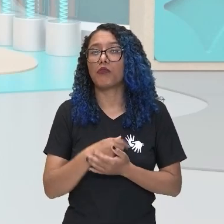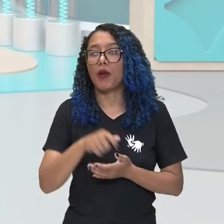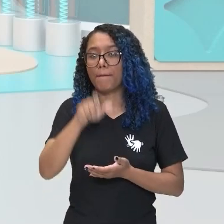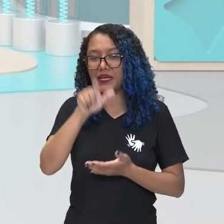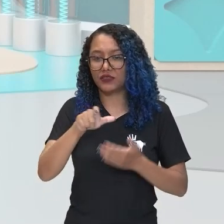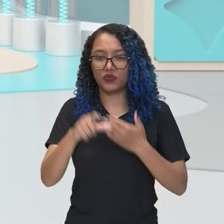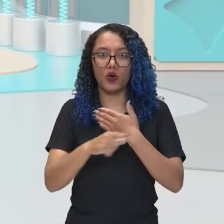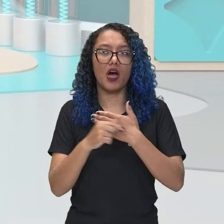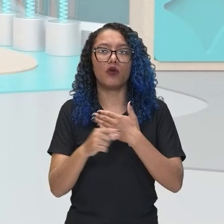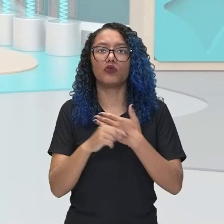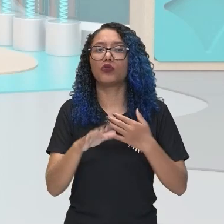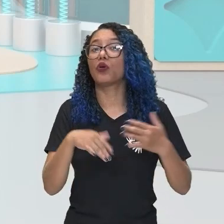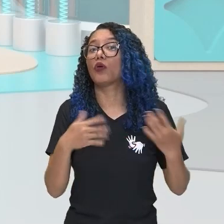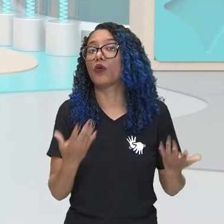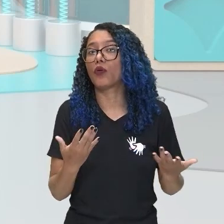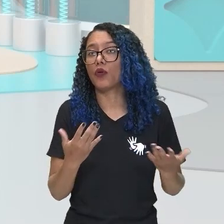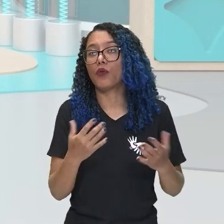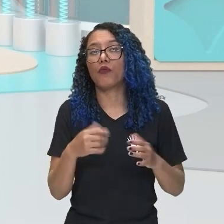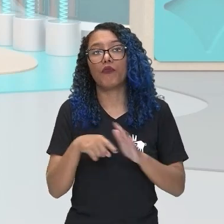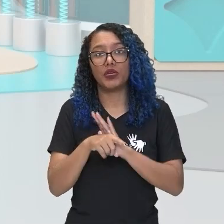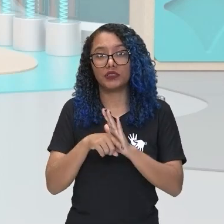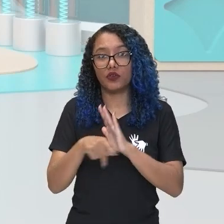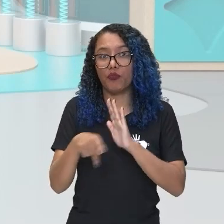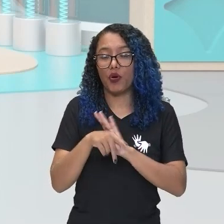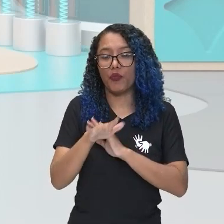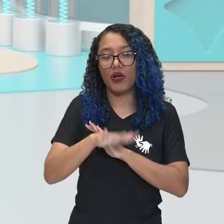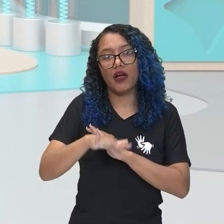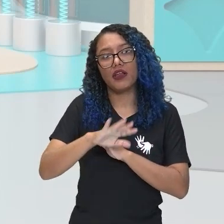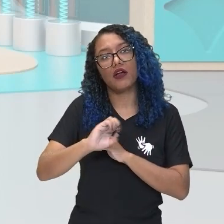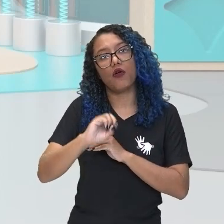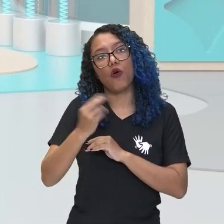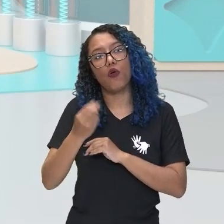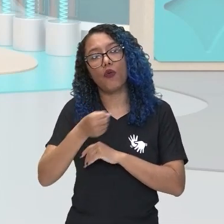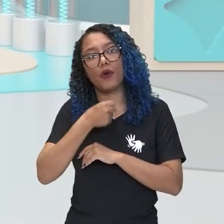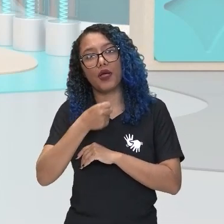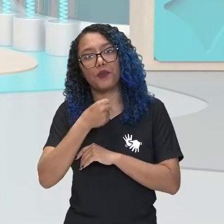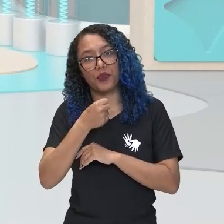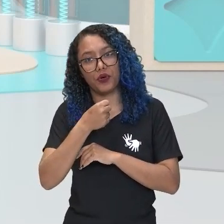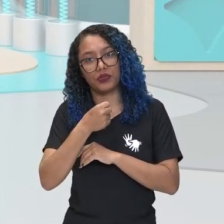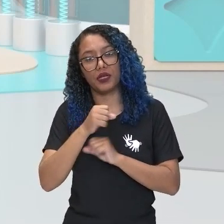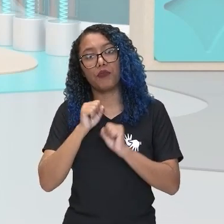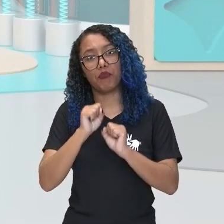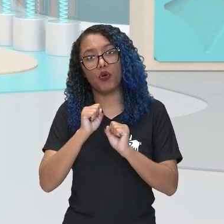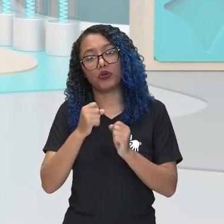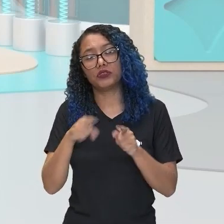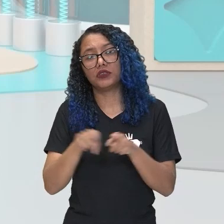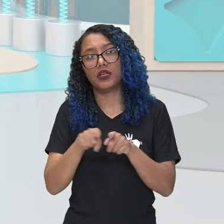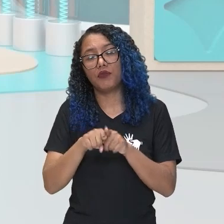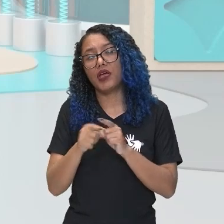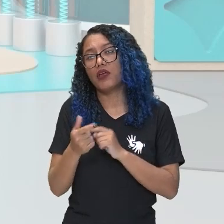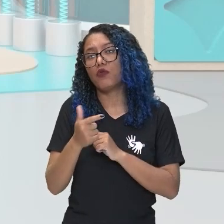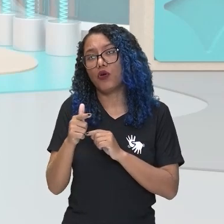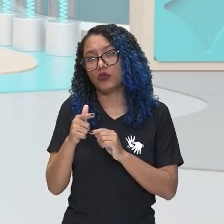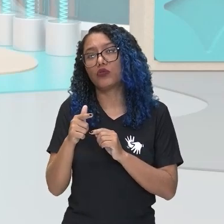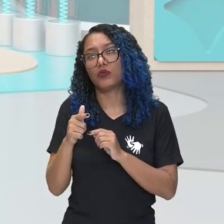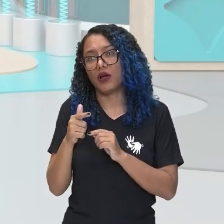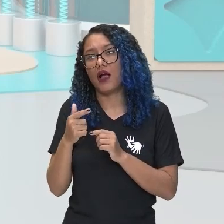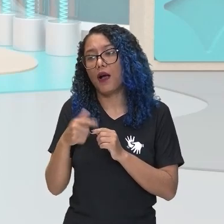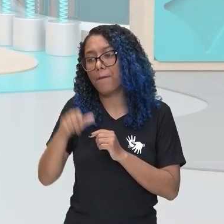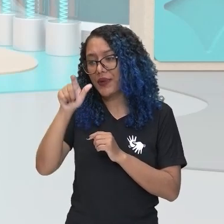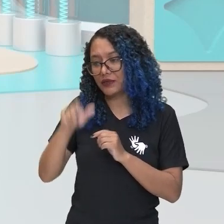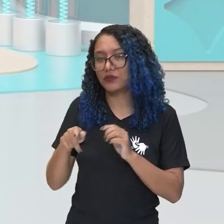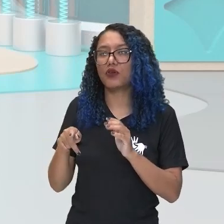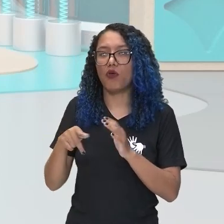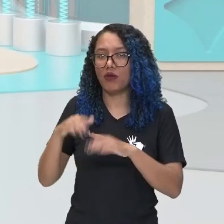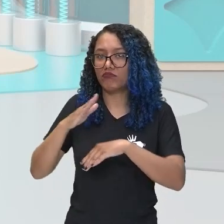ou jornalista, ou cientista, como eu falei, né? pelo próprio autor ou pelo próprio autor da pesquisa que está sendo